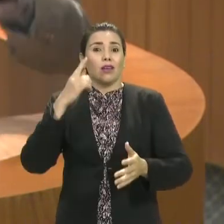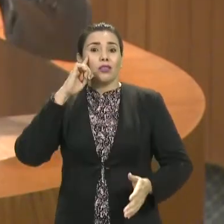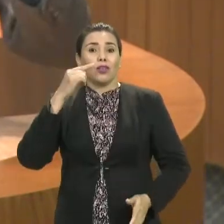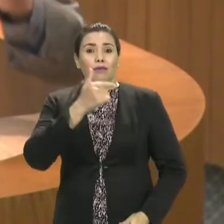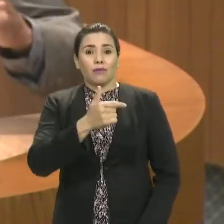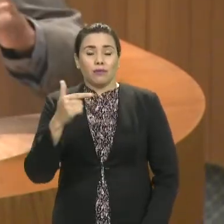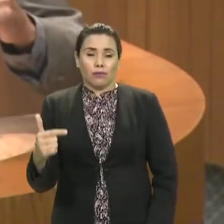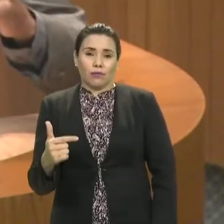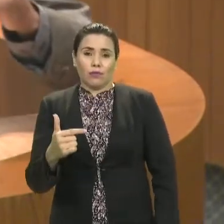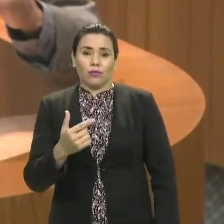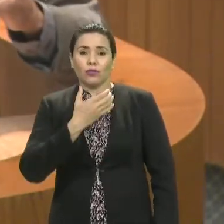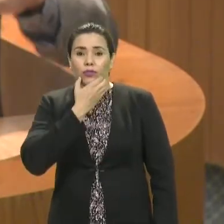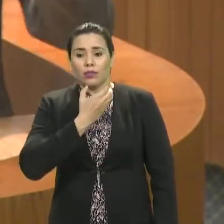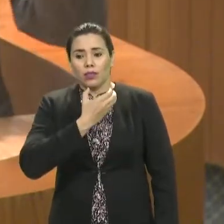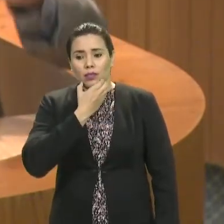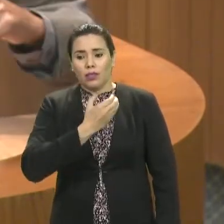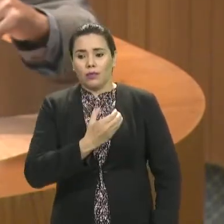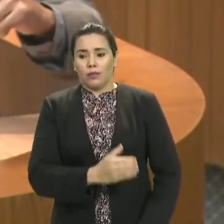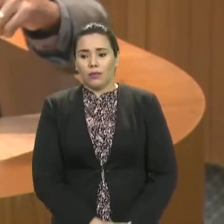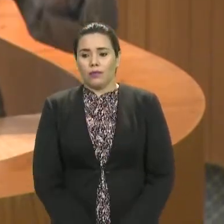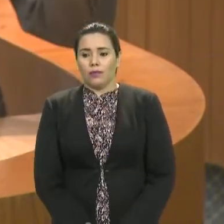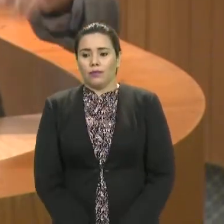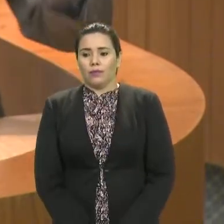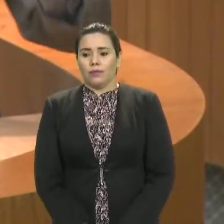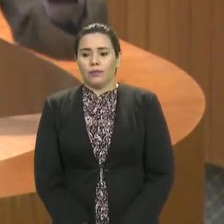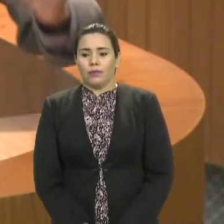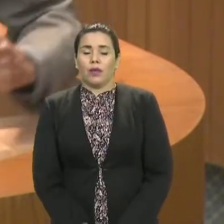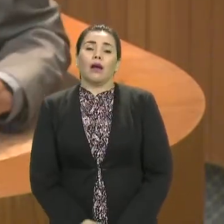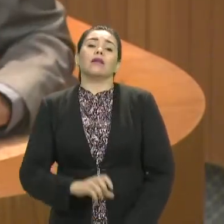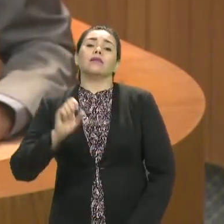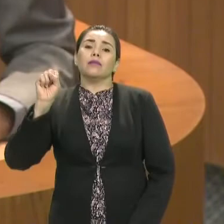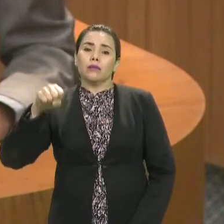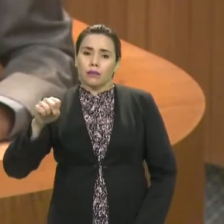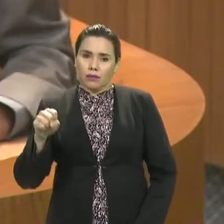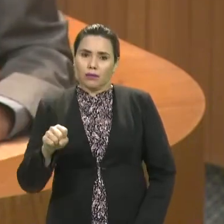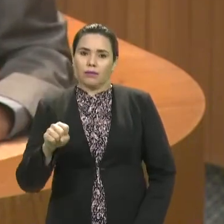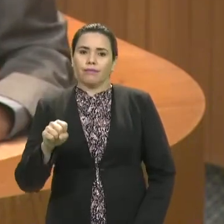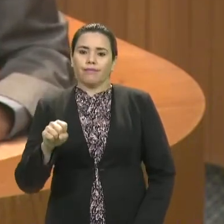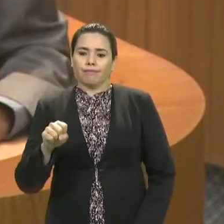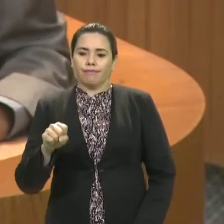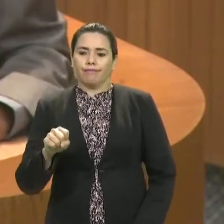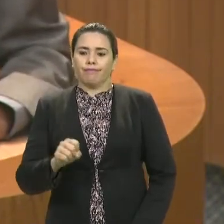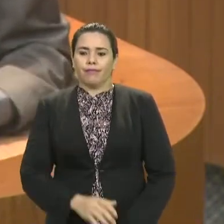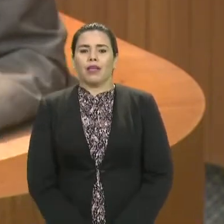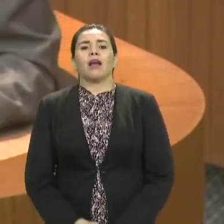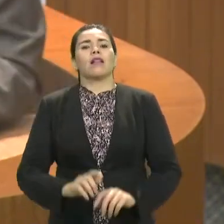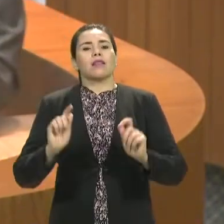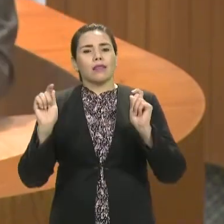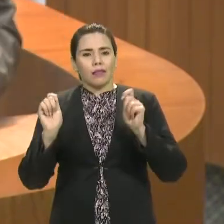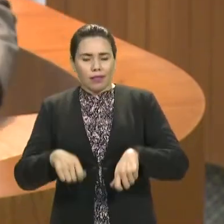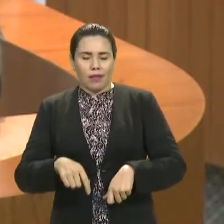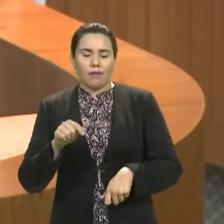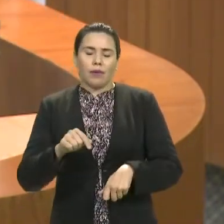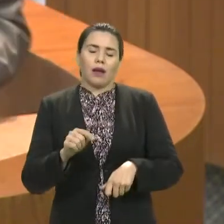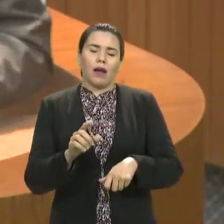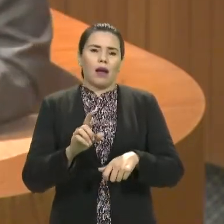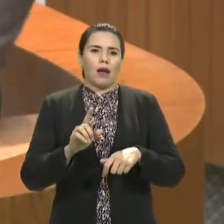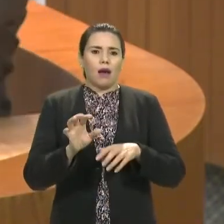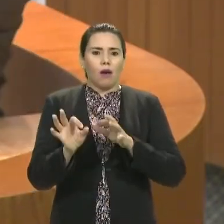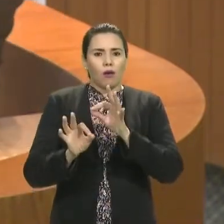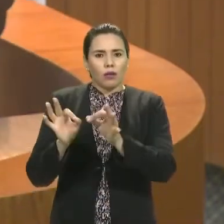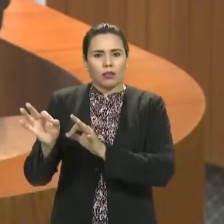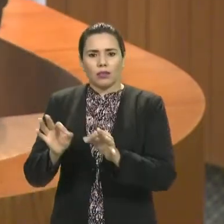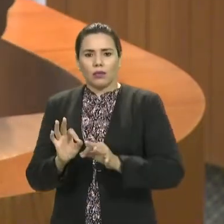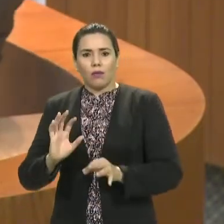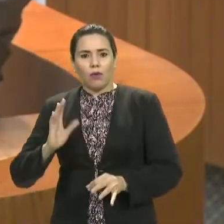poder valer para esta sessão legislativa de 2022. A formação